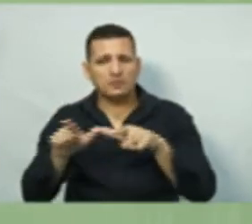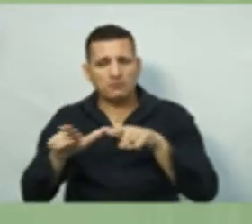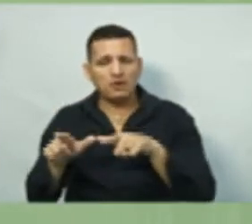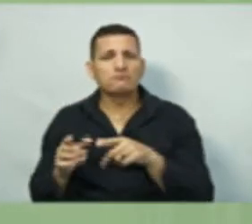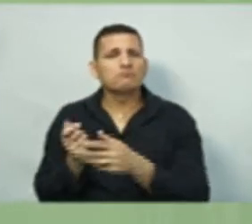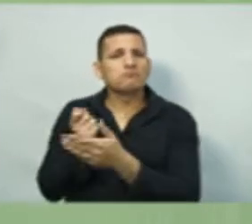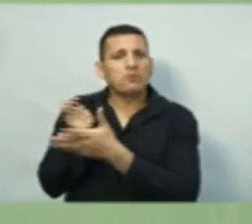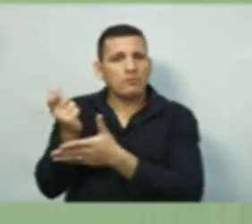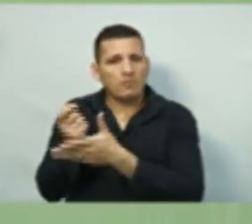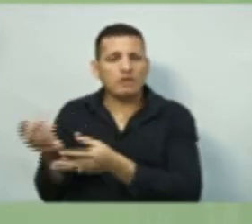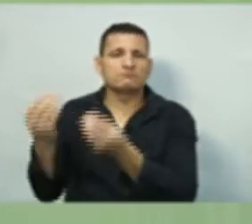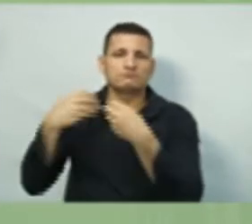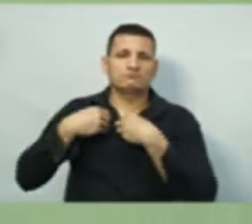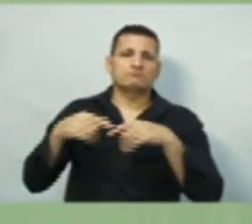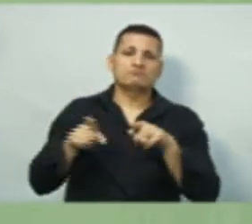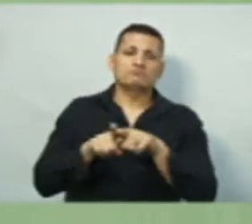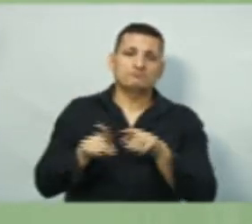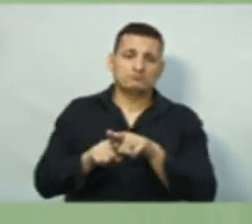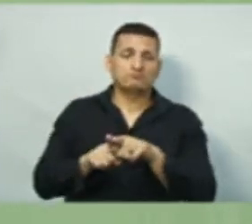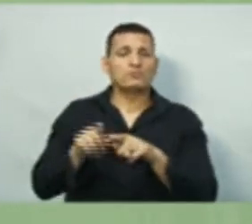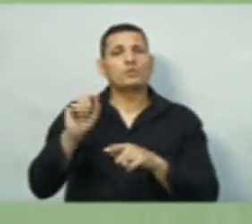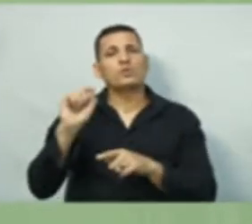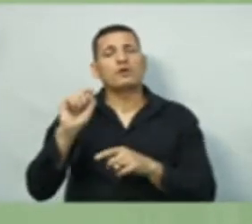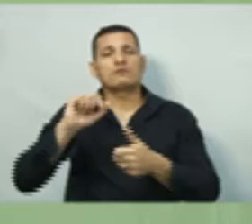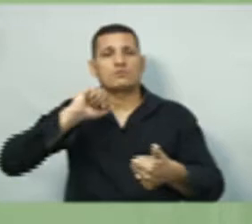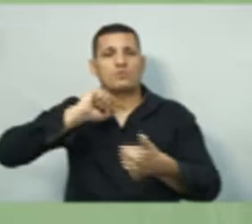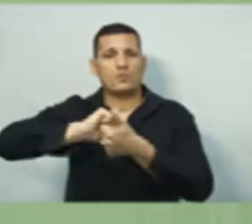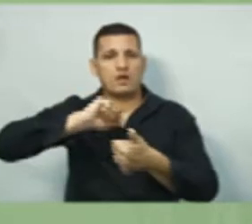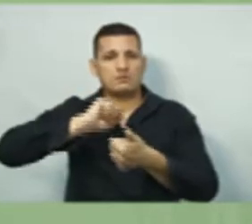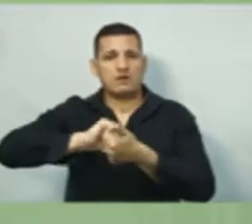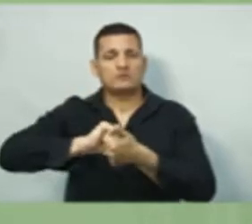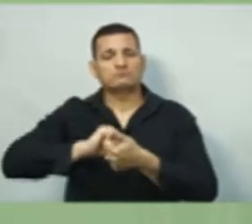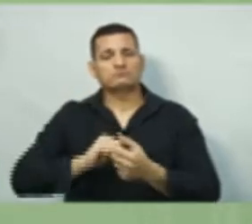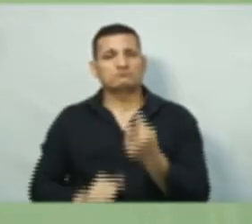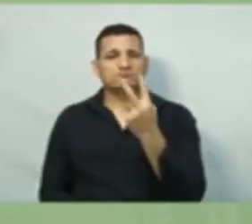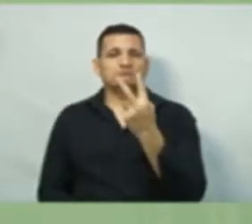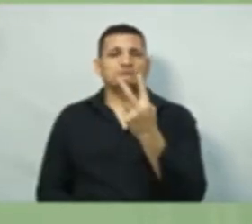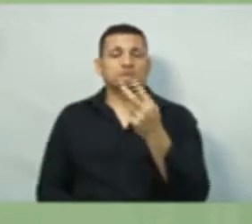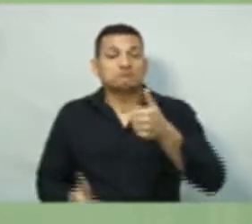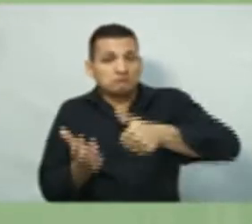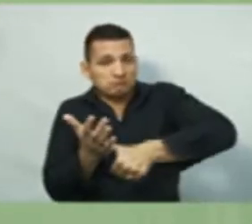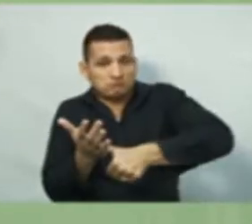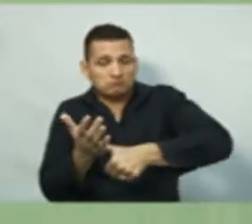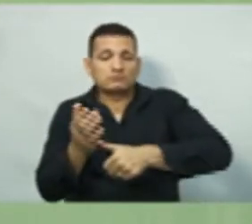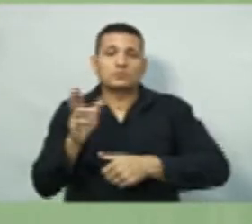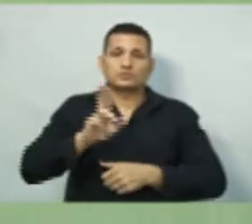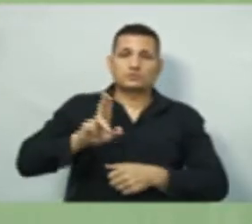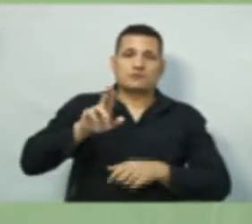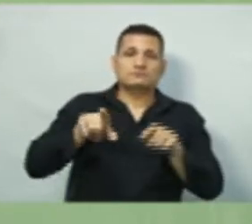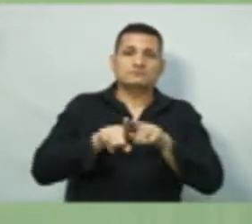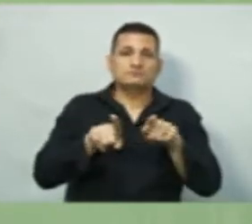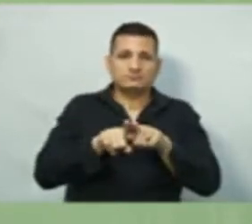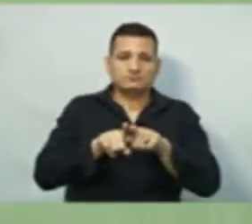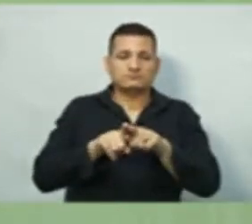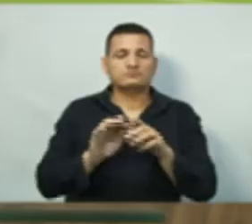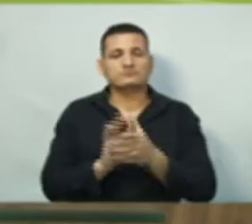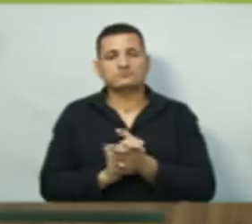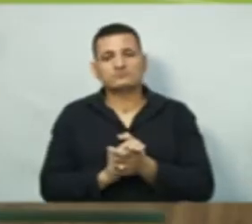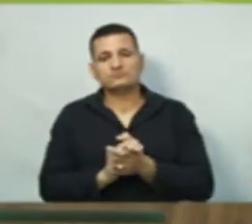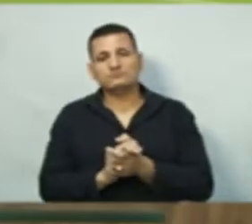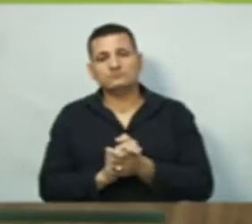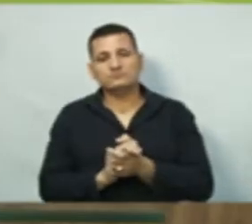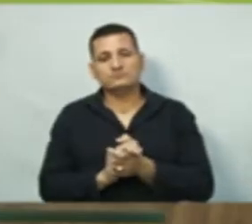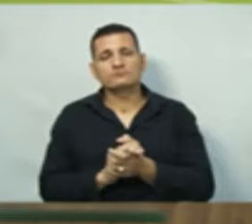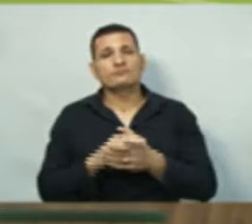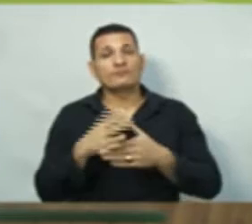caracterizando a dupla qualidade de sócio-usuário. Pessoal, a respeito dessa